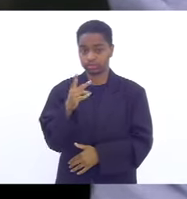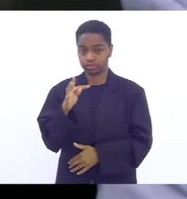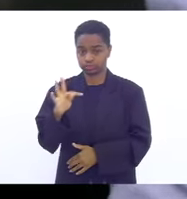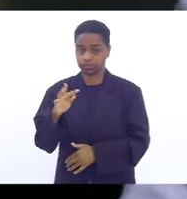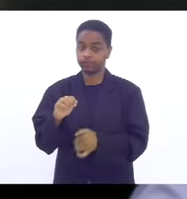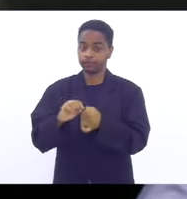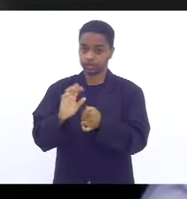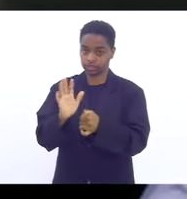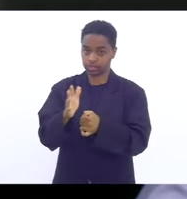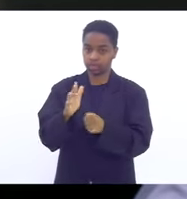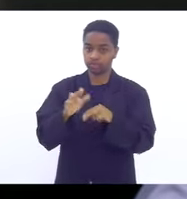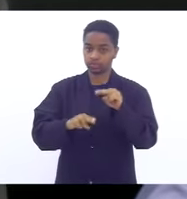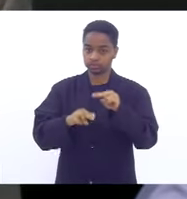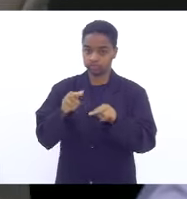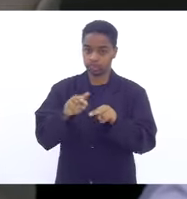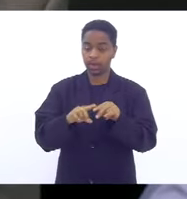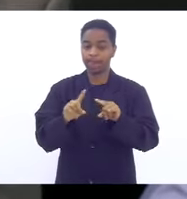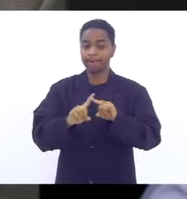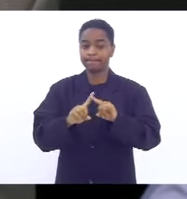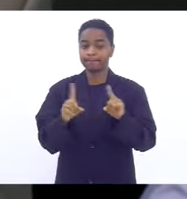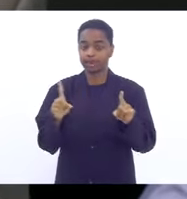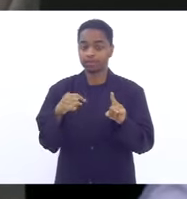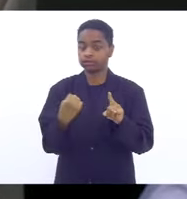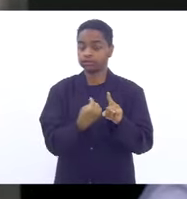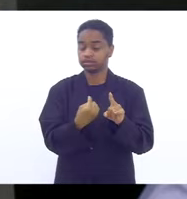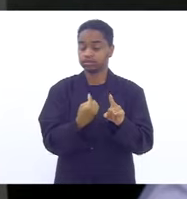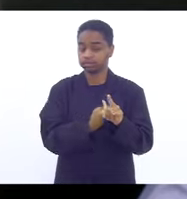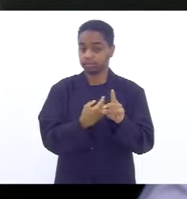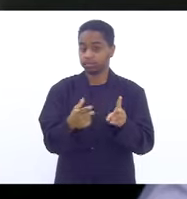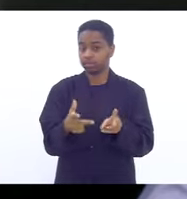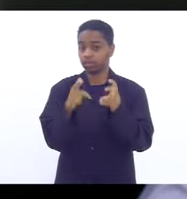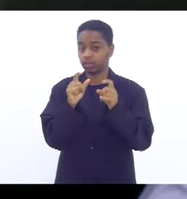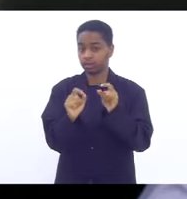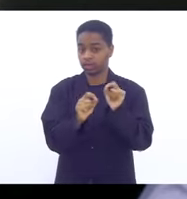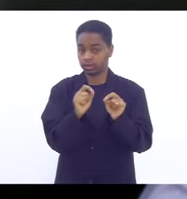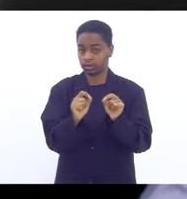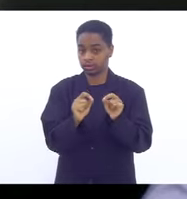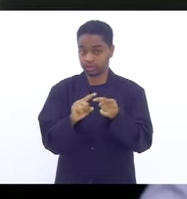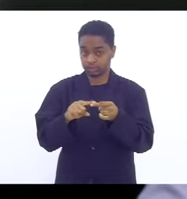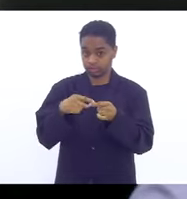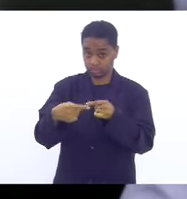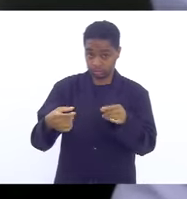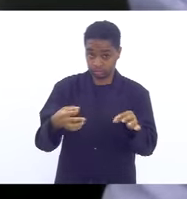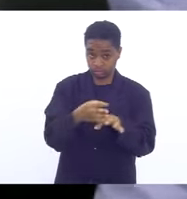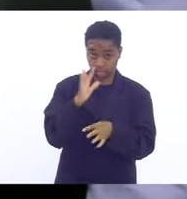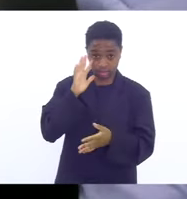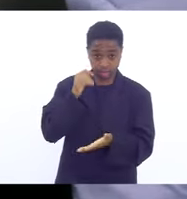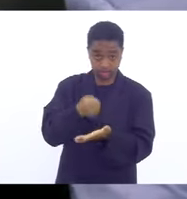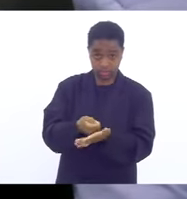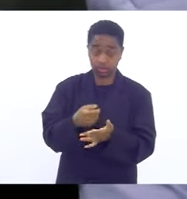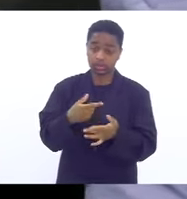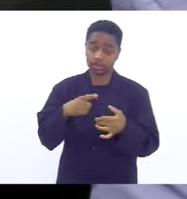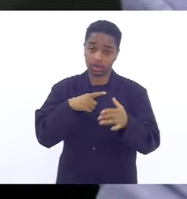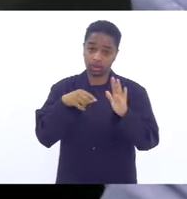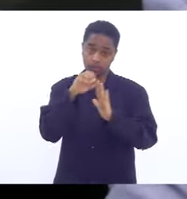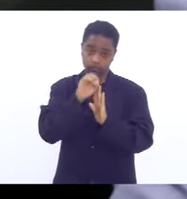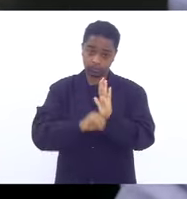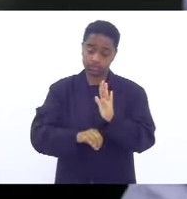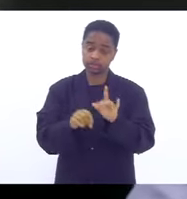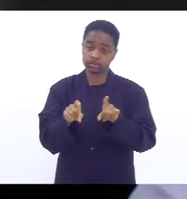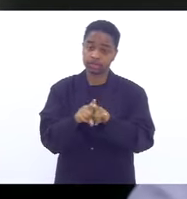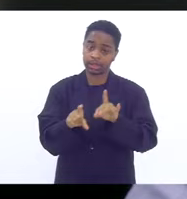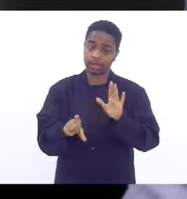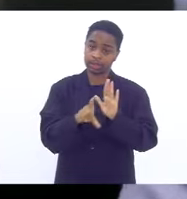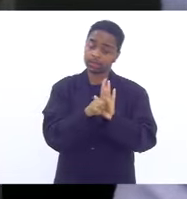veja que, após essa decisão, que isso é um ato de ofício e é uma previsão legal, ela